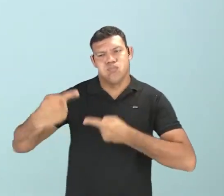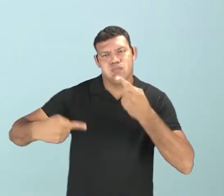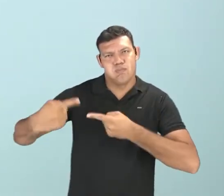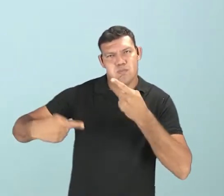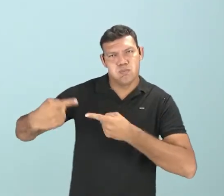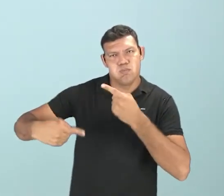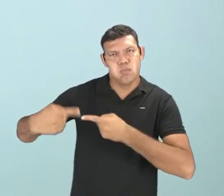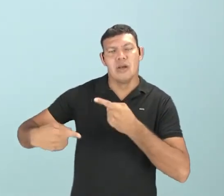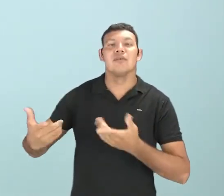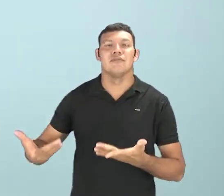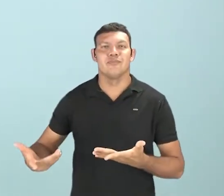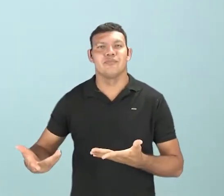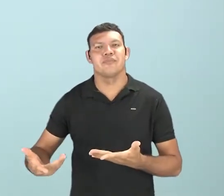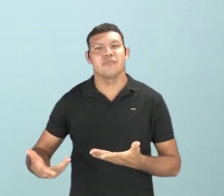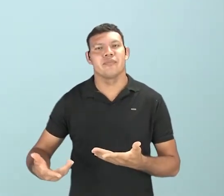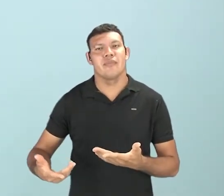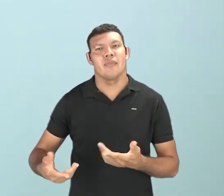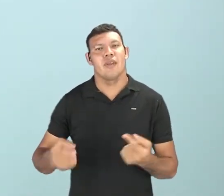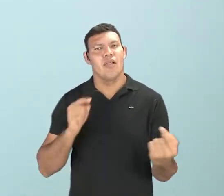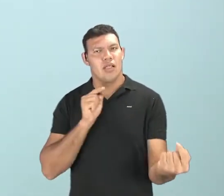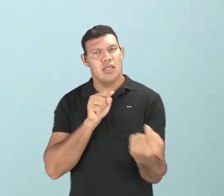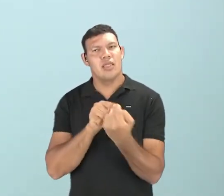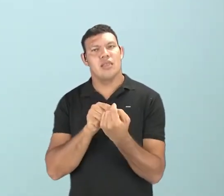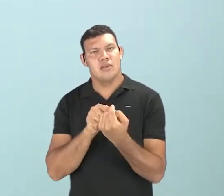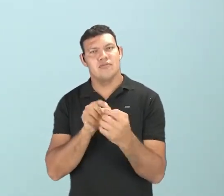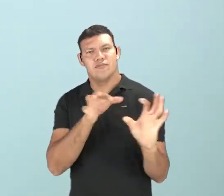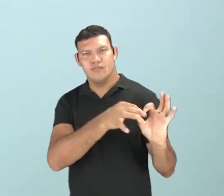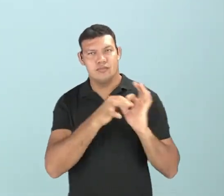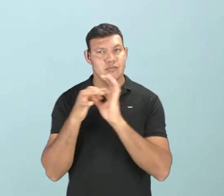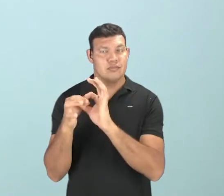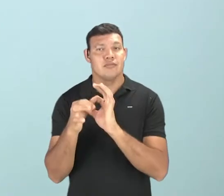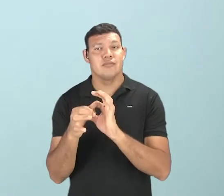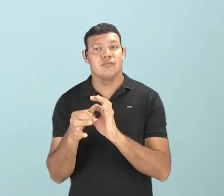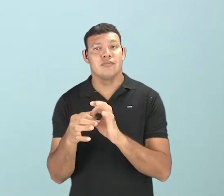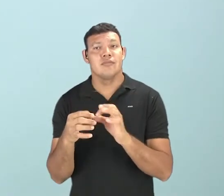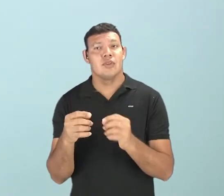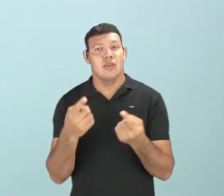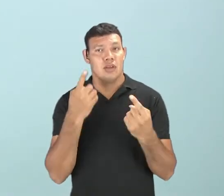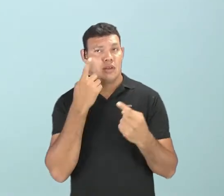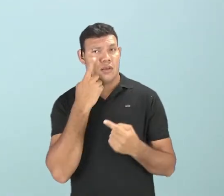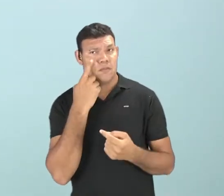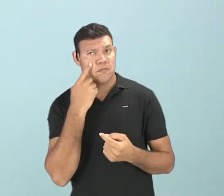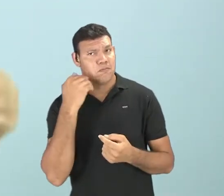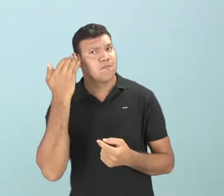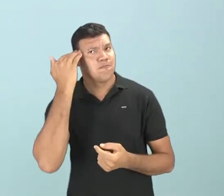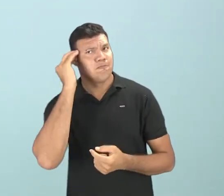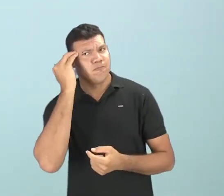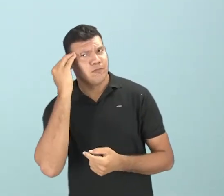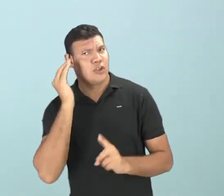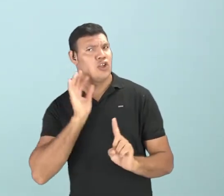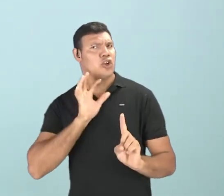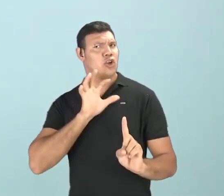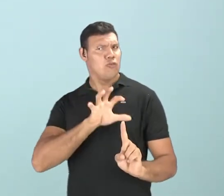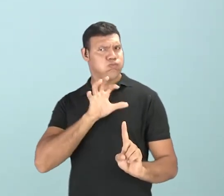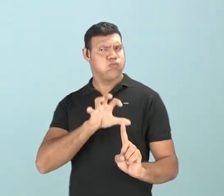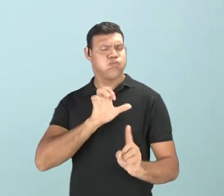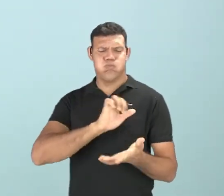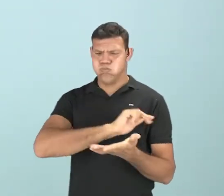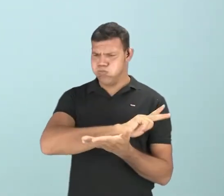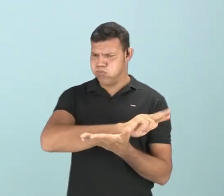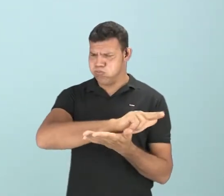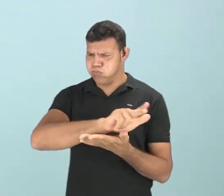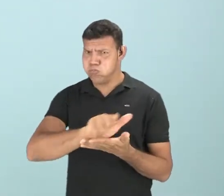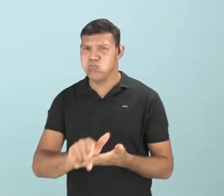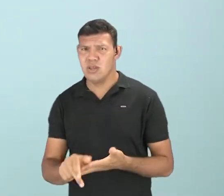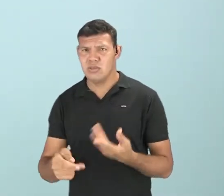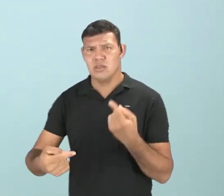está por aí, as discussões relacionadas a esse contexto. Mas eu quero que você entenda, foram influências diversas. Essa questão de